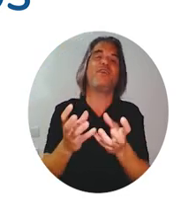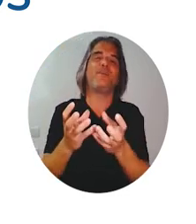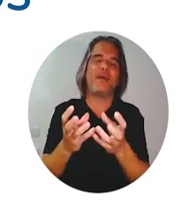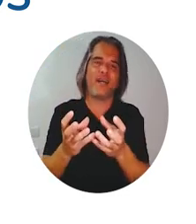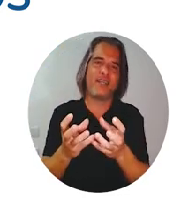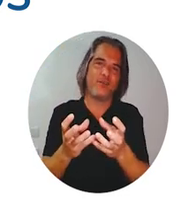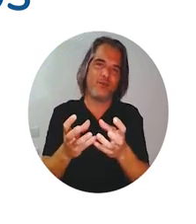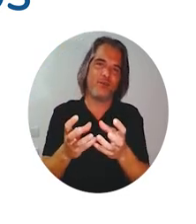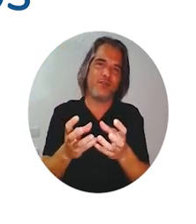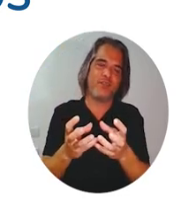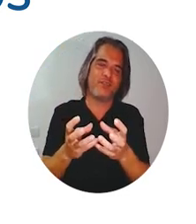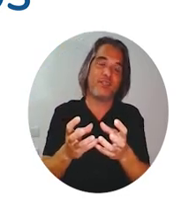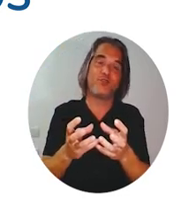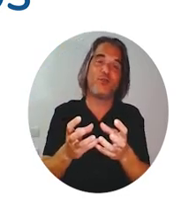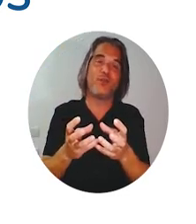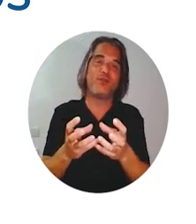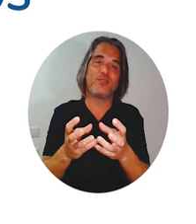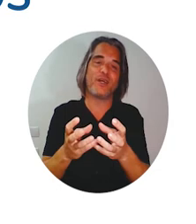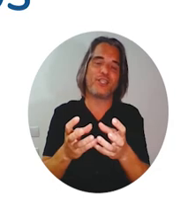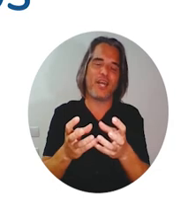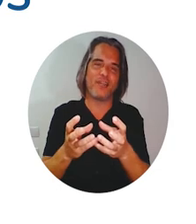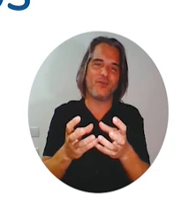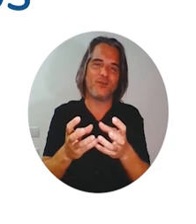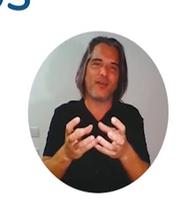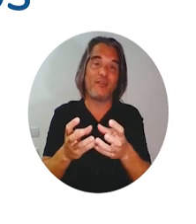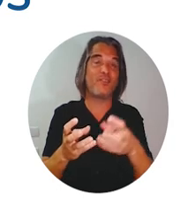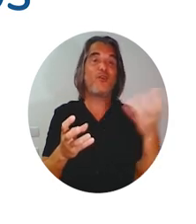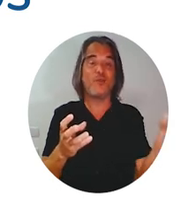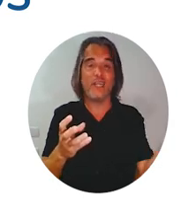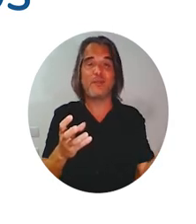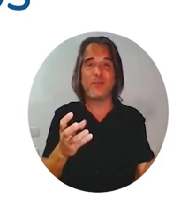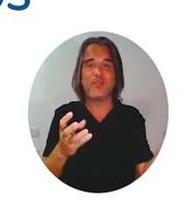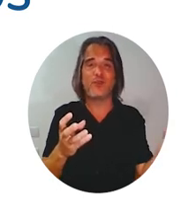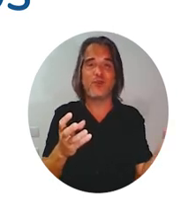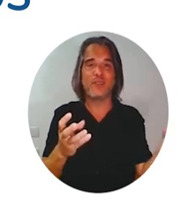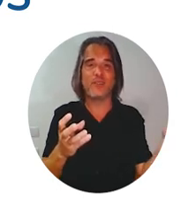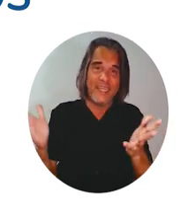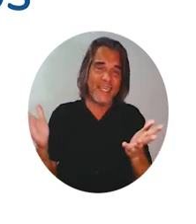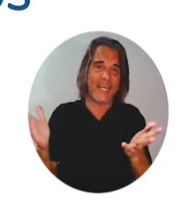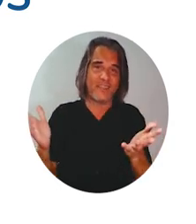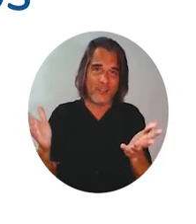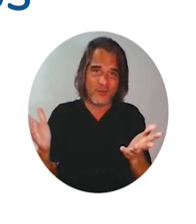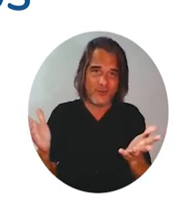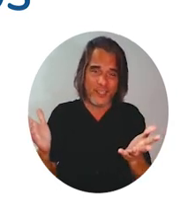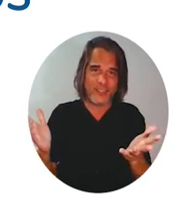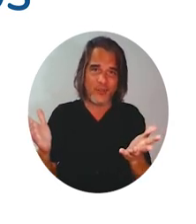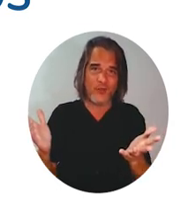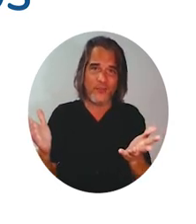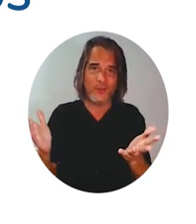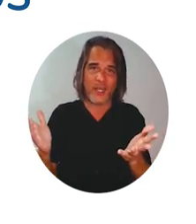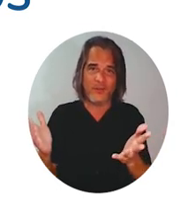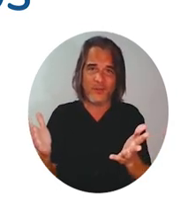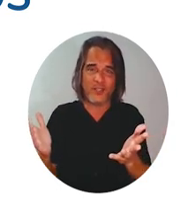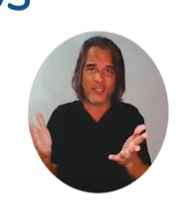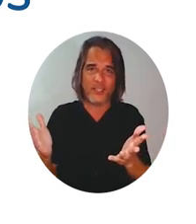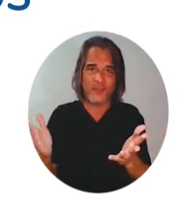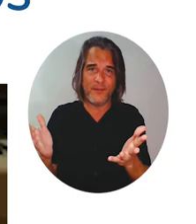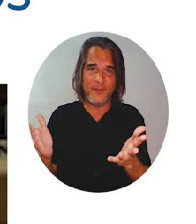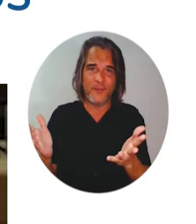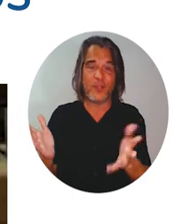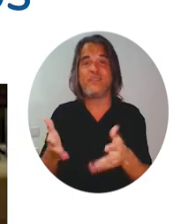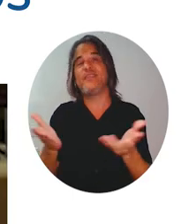você confirmar aquilo que você descobriu, o seu achado, aí você comunica para as pessoas. E caso não tenha sido confirmado,